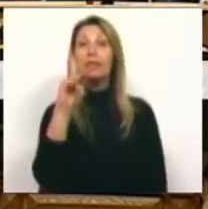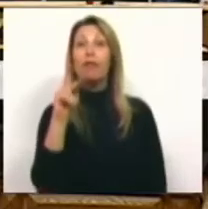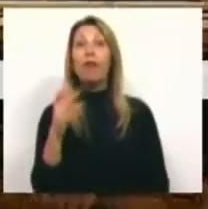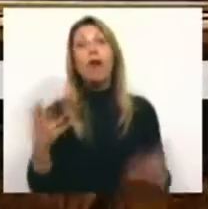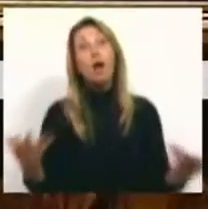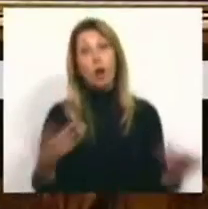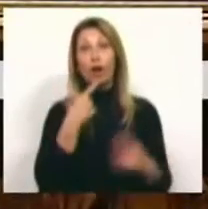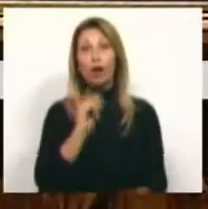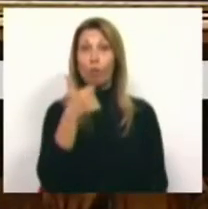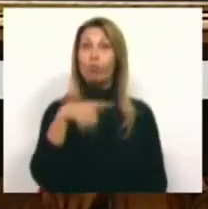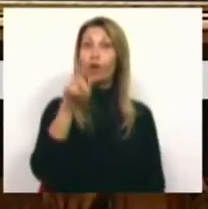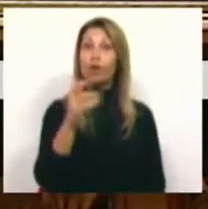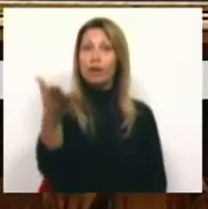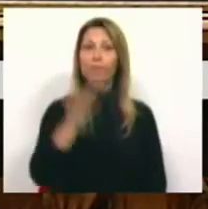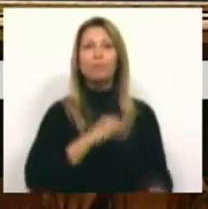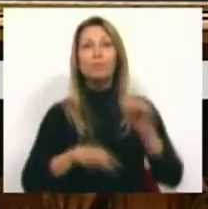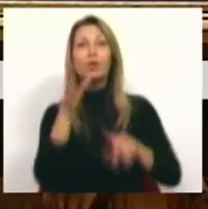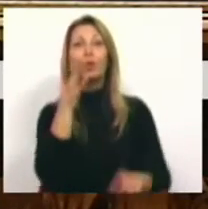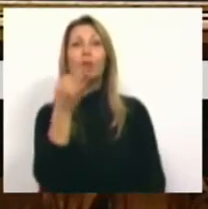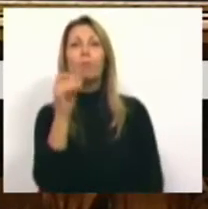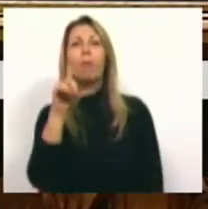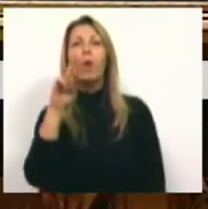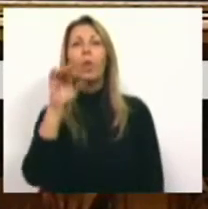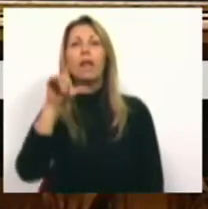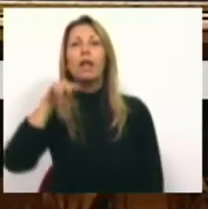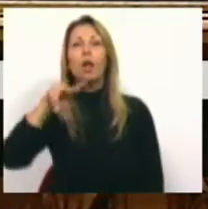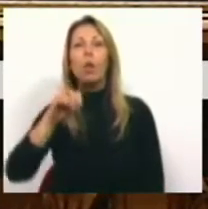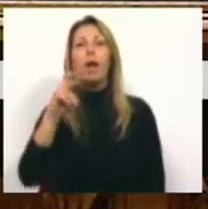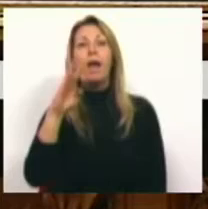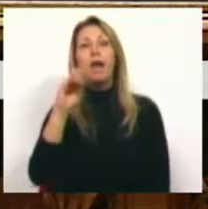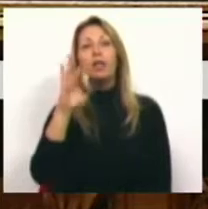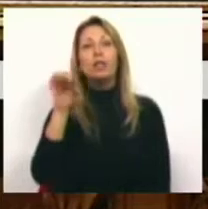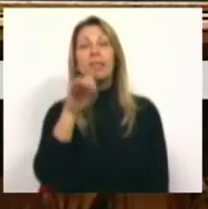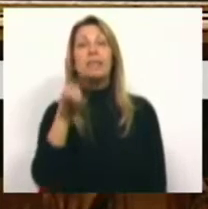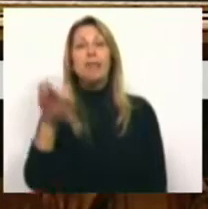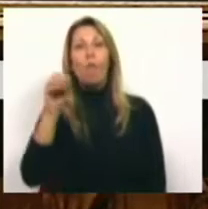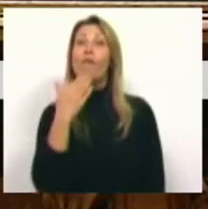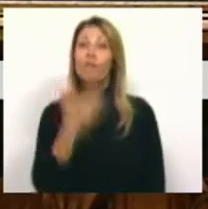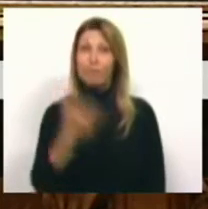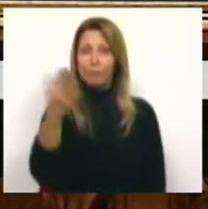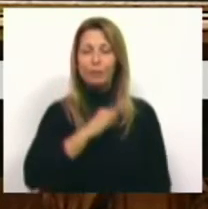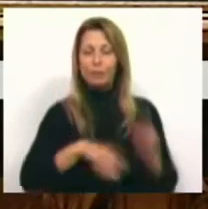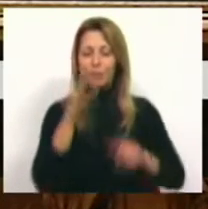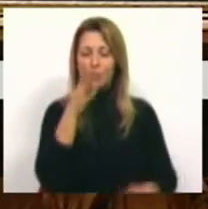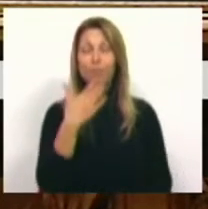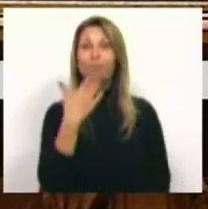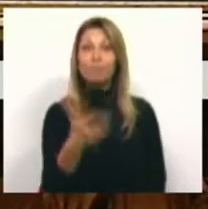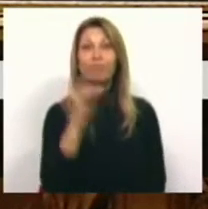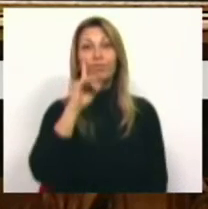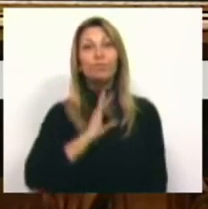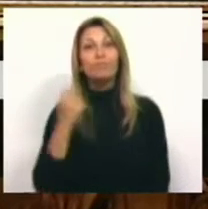Em nome do Bloco de Esquerda, tem a palavra o Sr. Deputado Paulino Ascensão. Faça favor, Sr. Deputado. Muito obrigado, Sra.